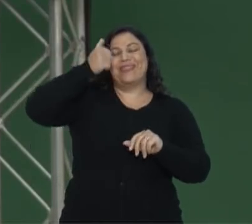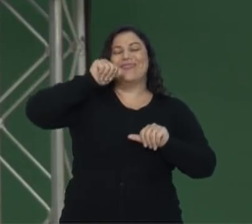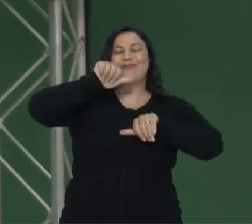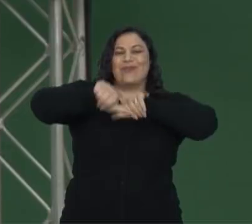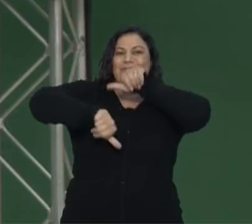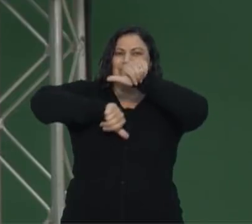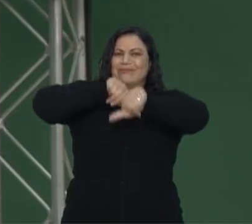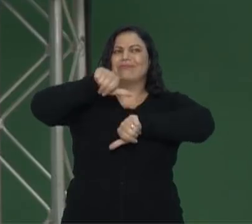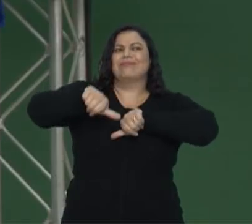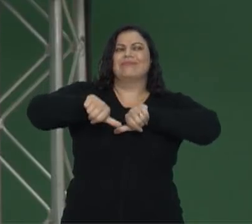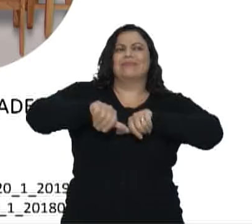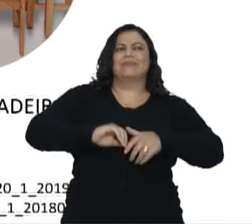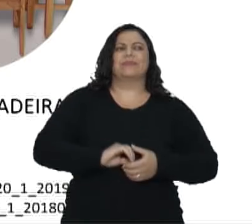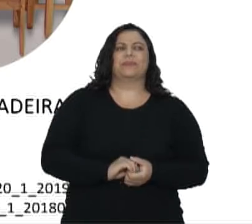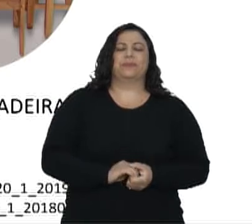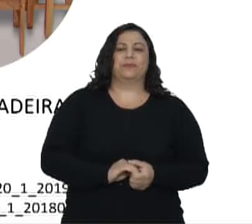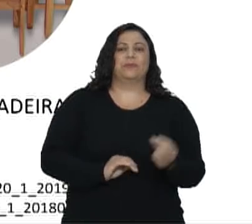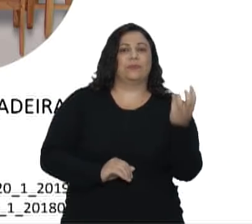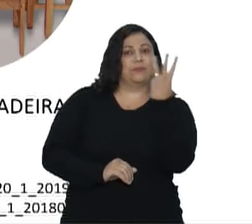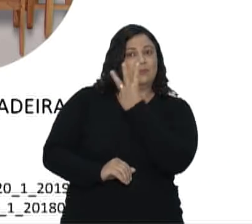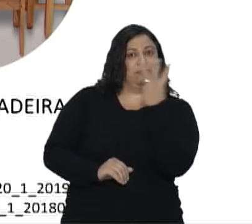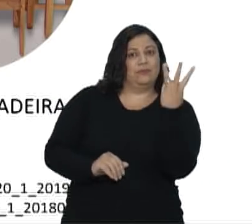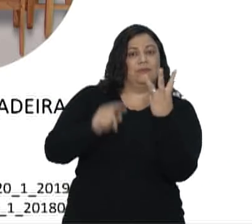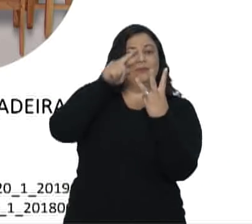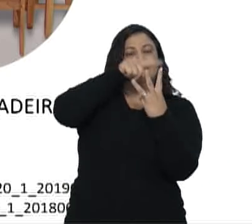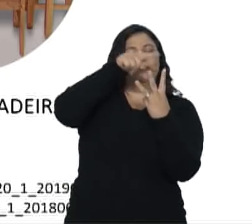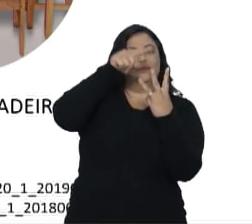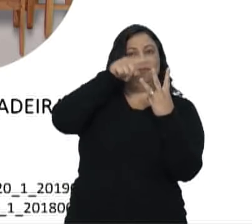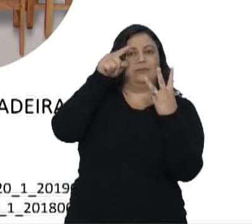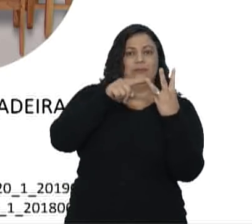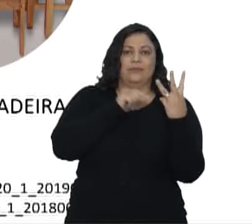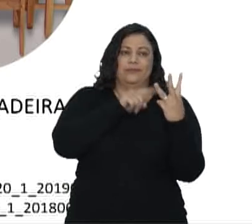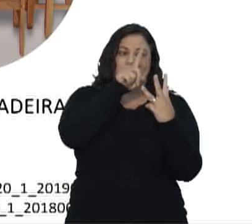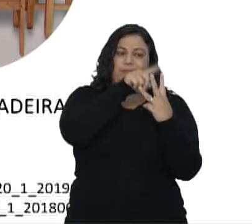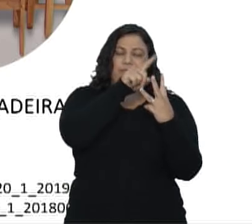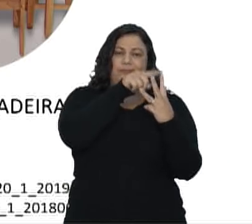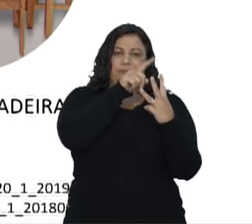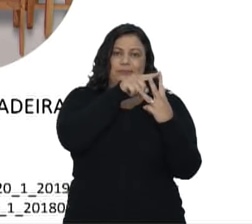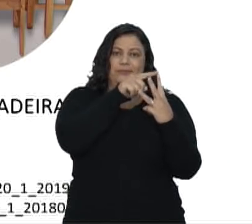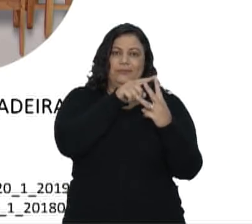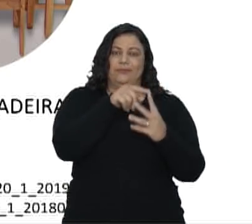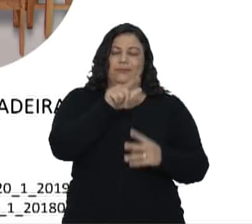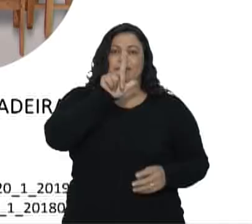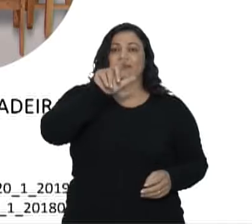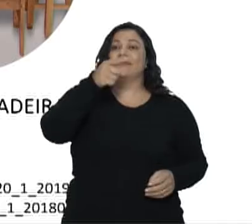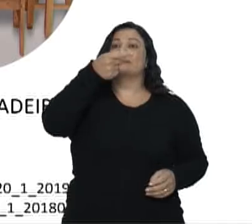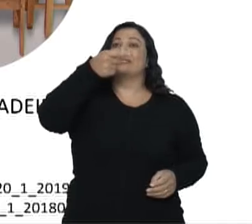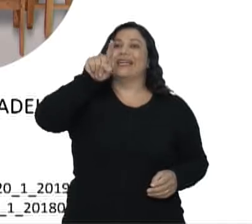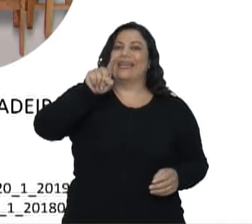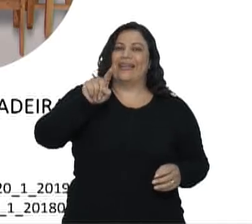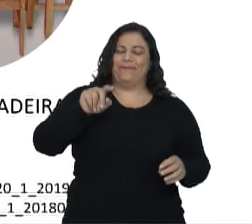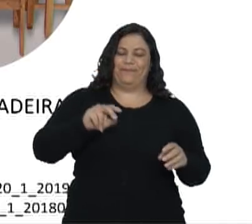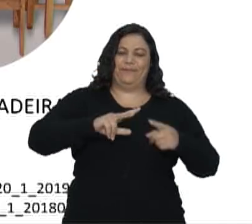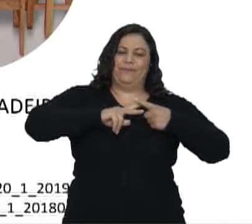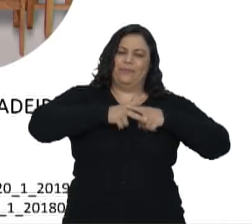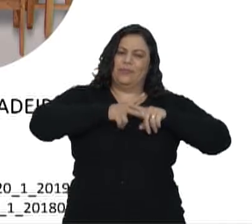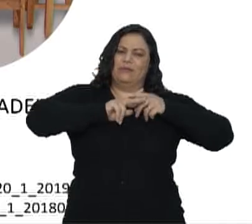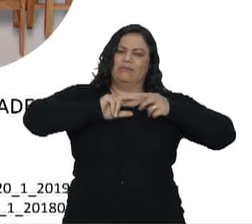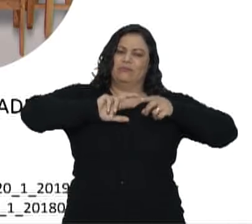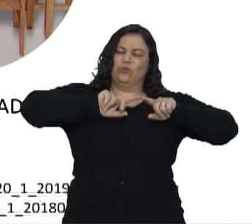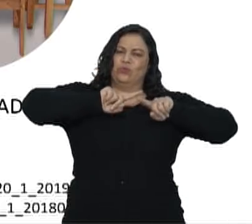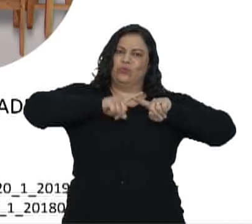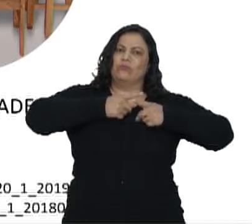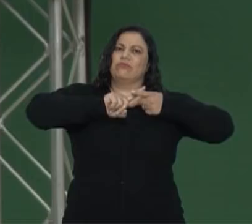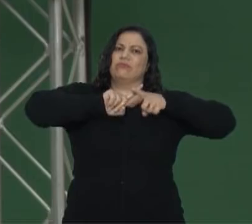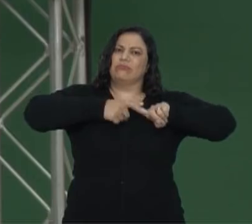Olhem as 3 situações. A primeira, um tecido de lã. Então a gente percebe que a lã tem origem